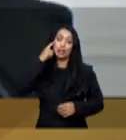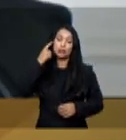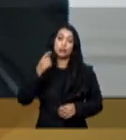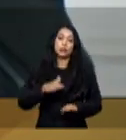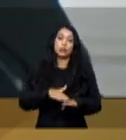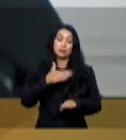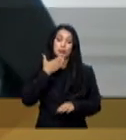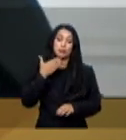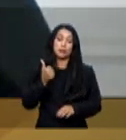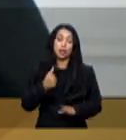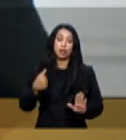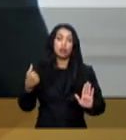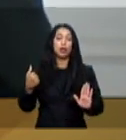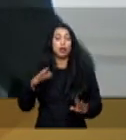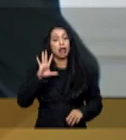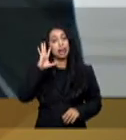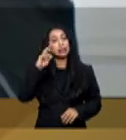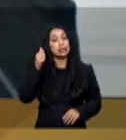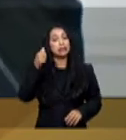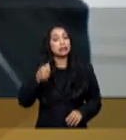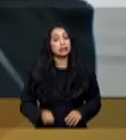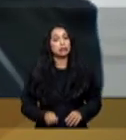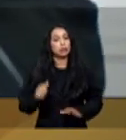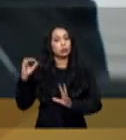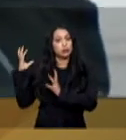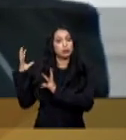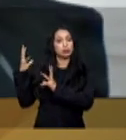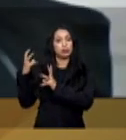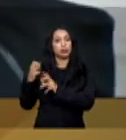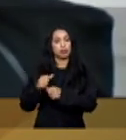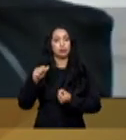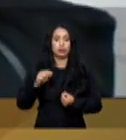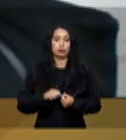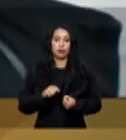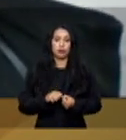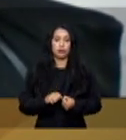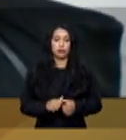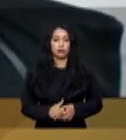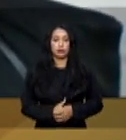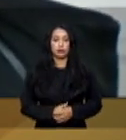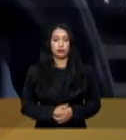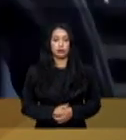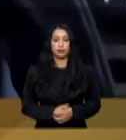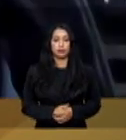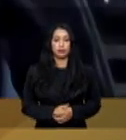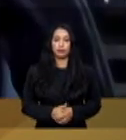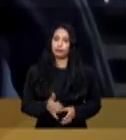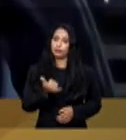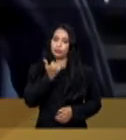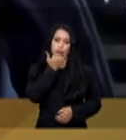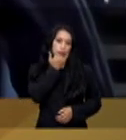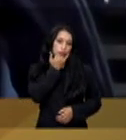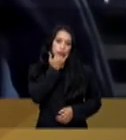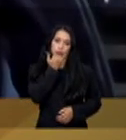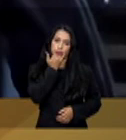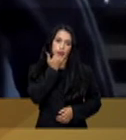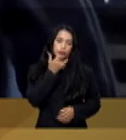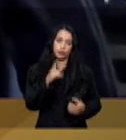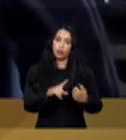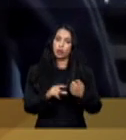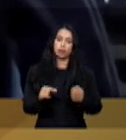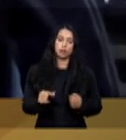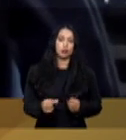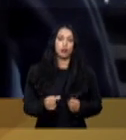aplicar a sanção que historicamente foi aplicada. Obrigado, presidente. Desculpe, o artigo 273